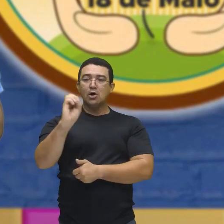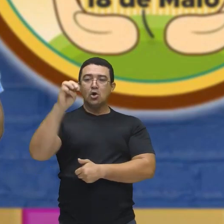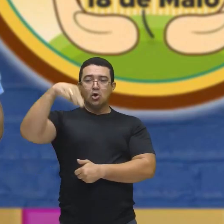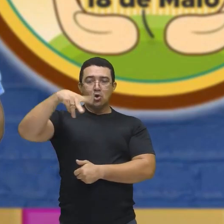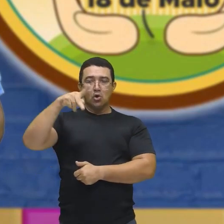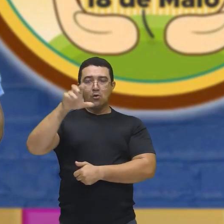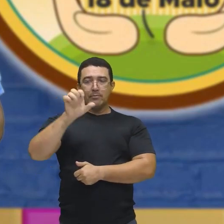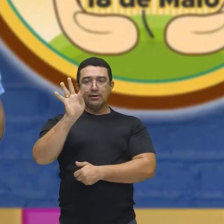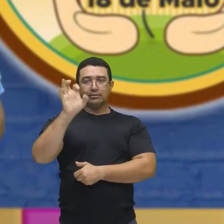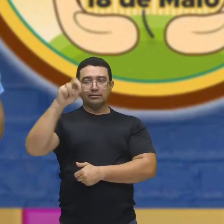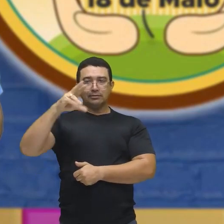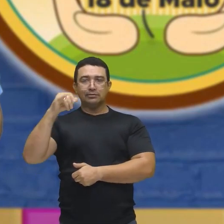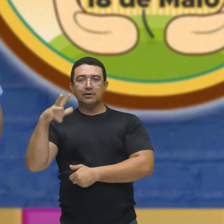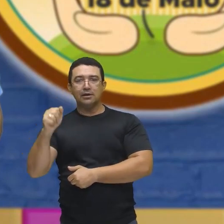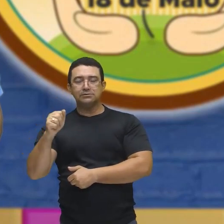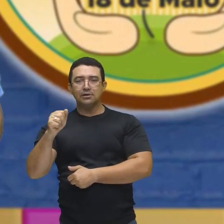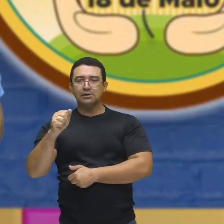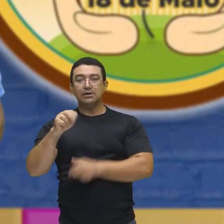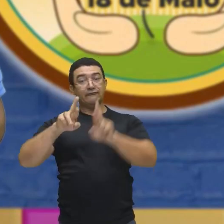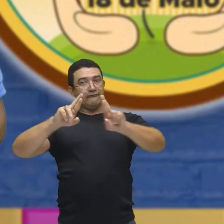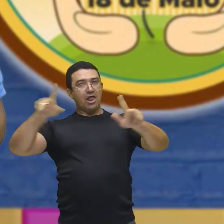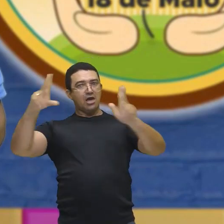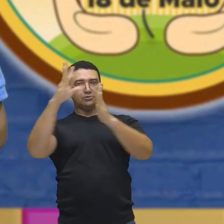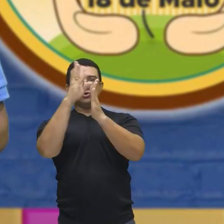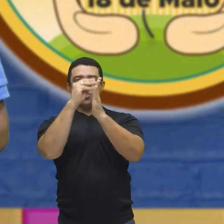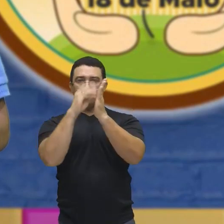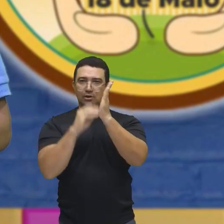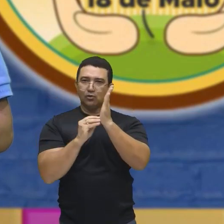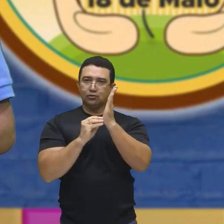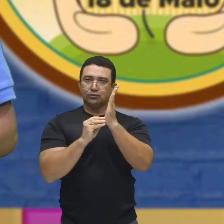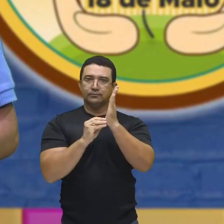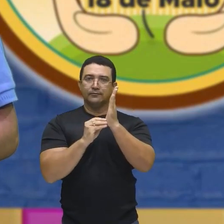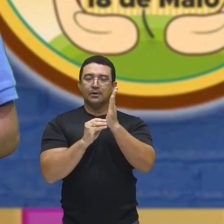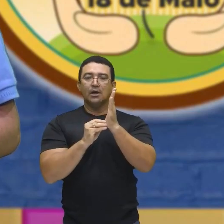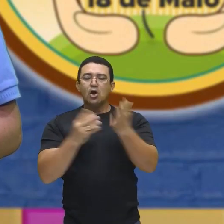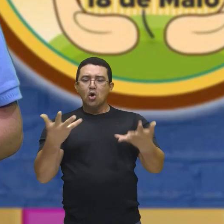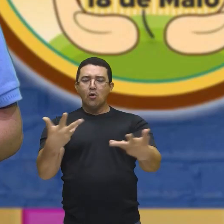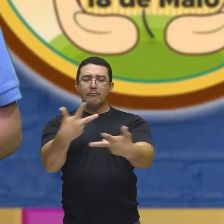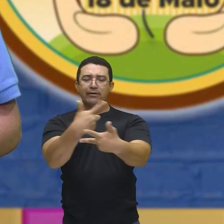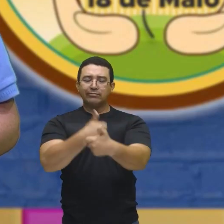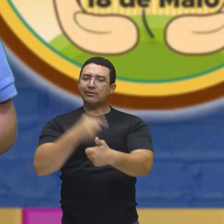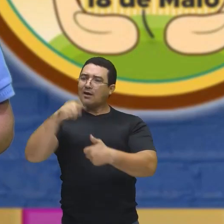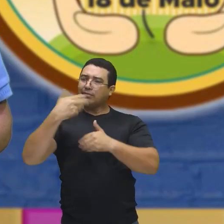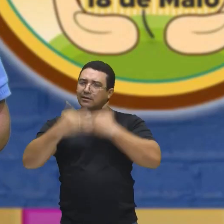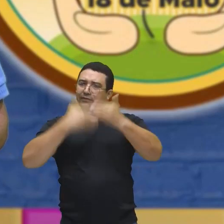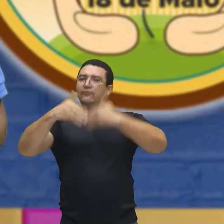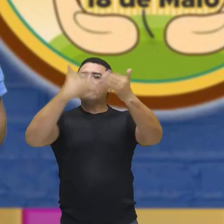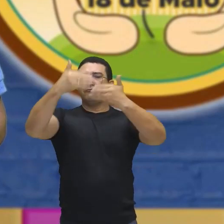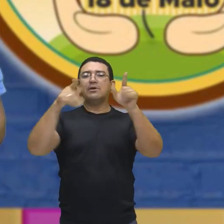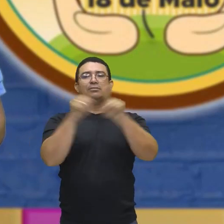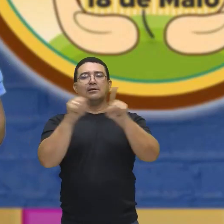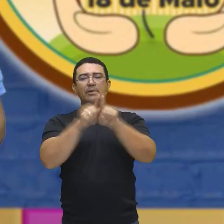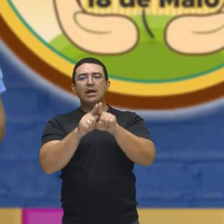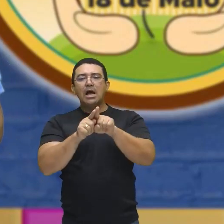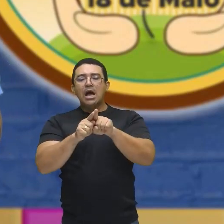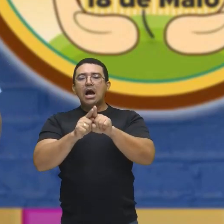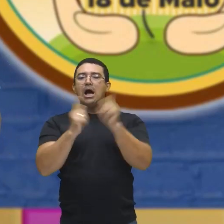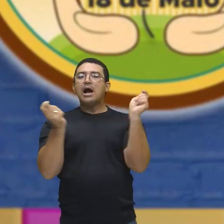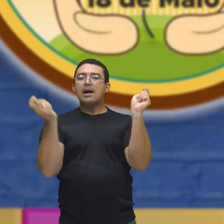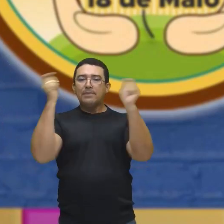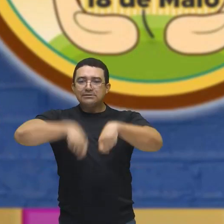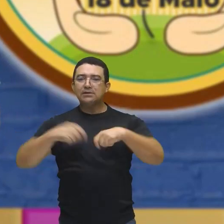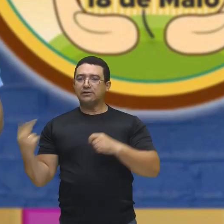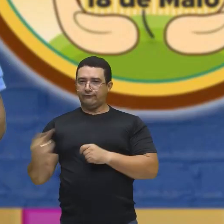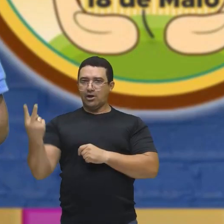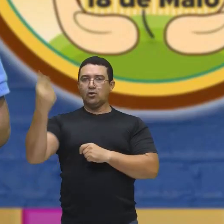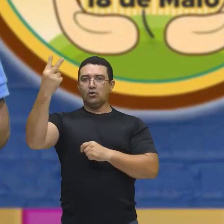Competências não são conteúdos. Competências são desenvolver as habilidades e valores, ok? Então, vamos ver